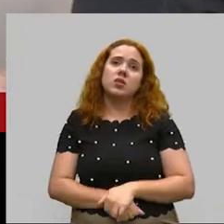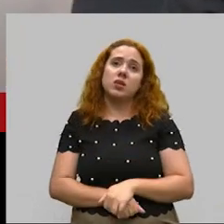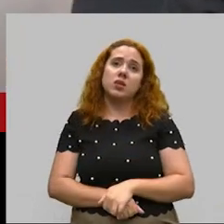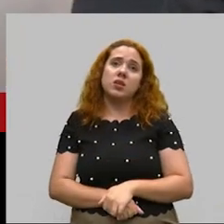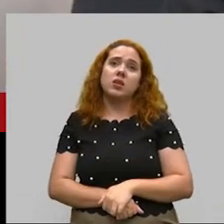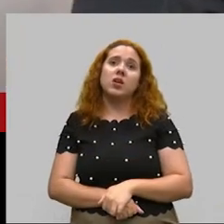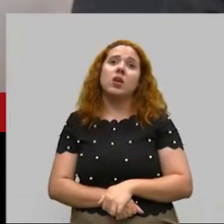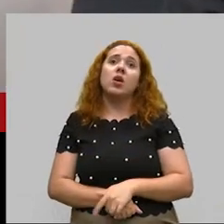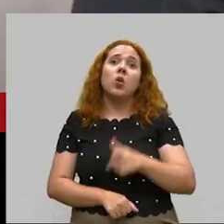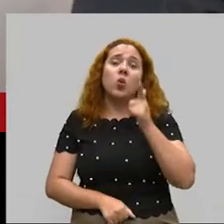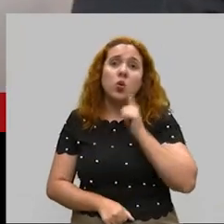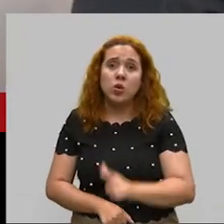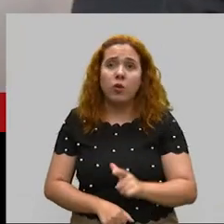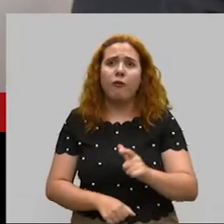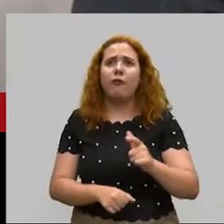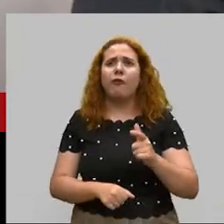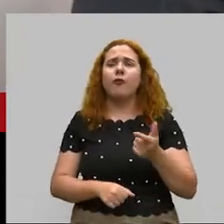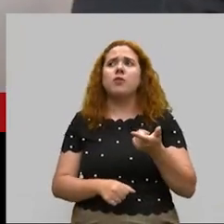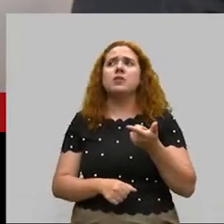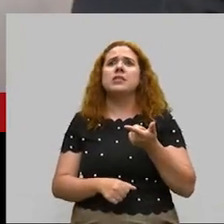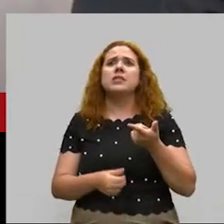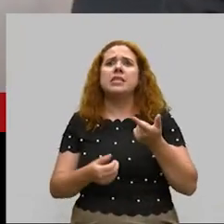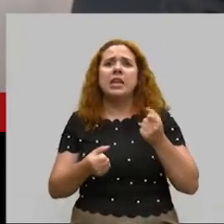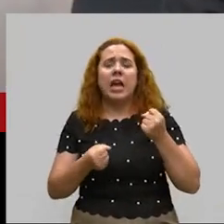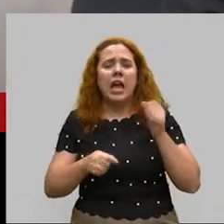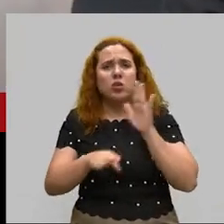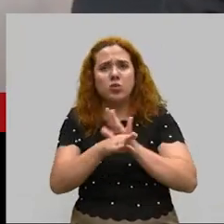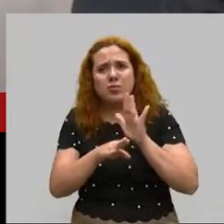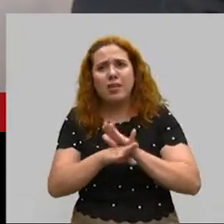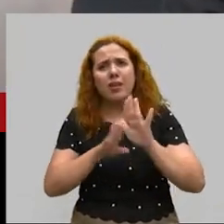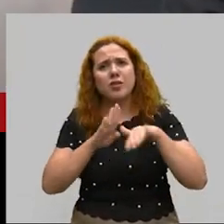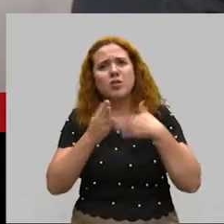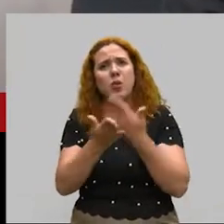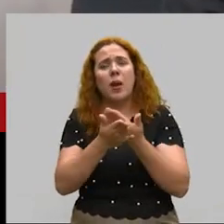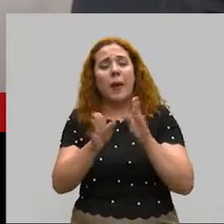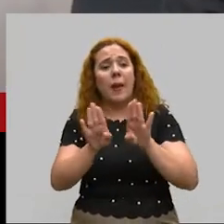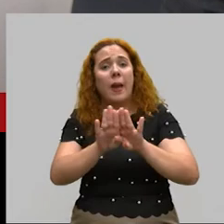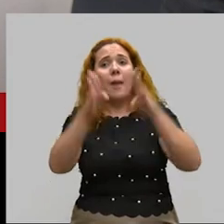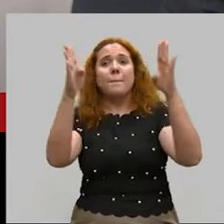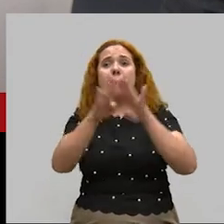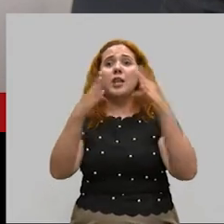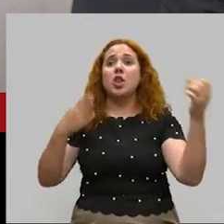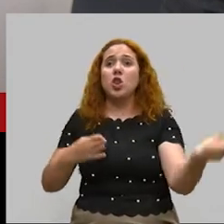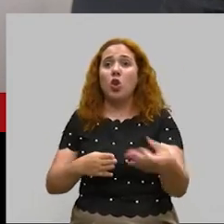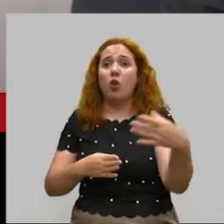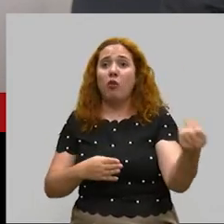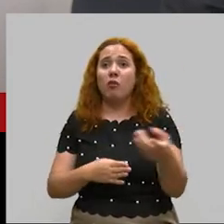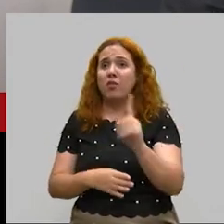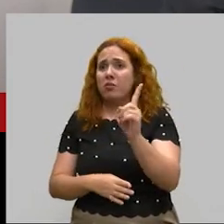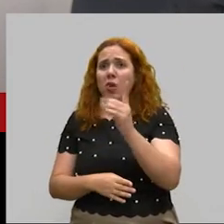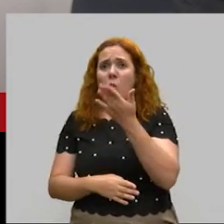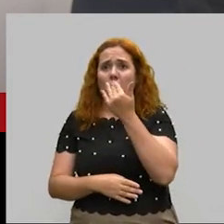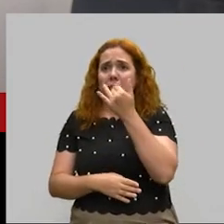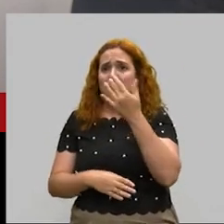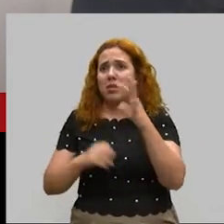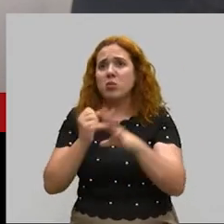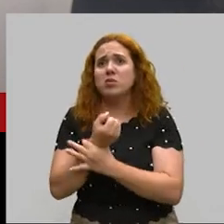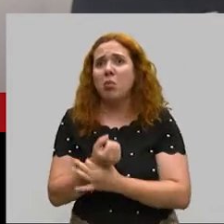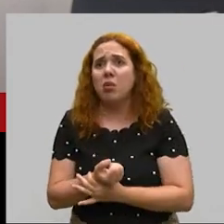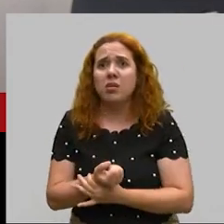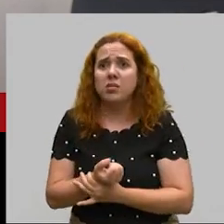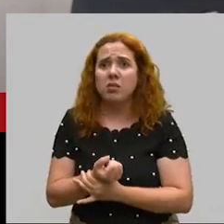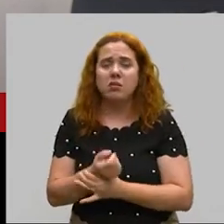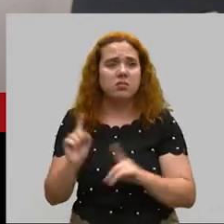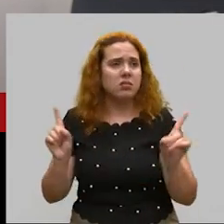diretrizes sobre fortalecer as nossas escolas abrir o que fechou e não de da comida da segurança alimentar que não tem nas nossas